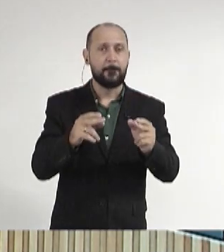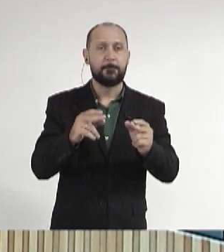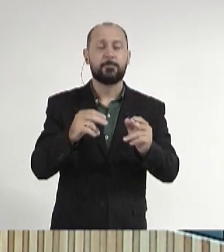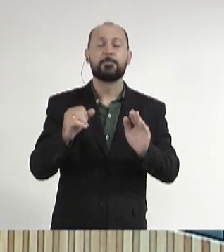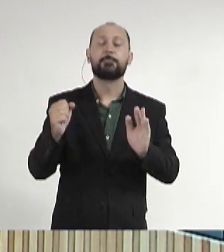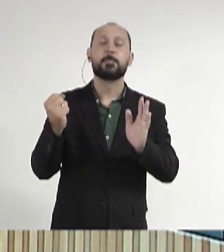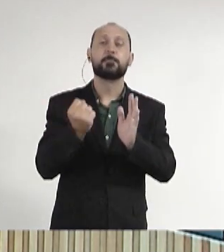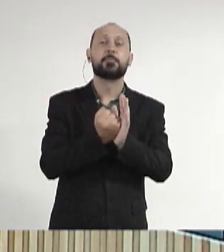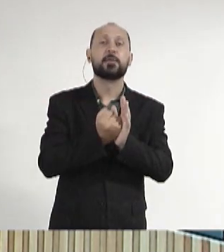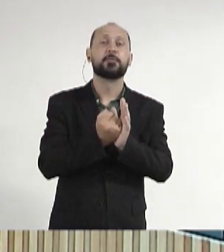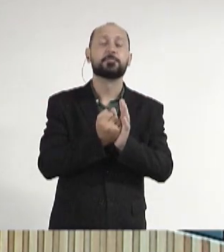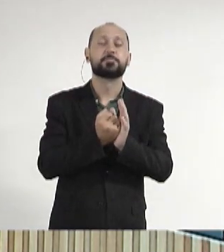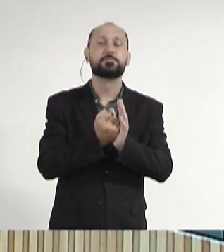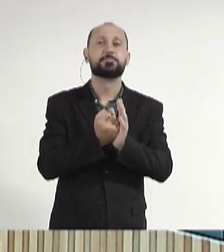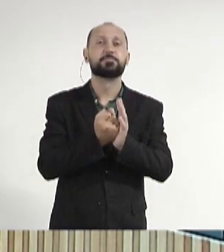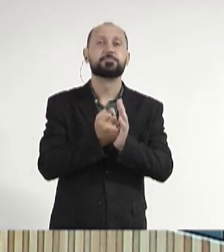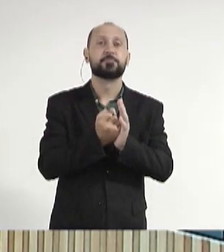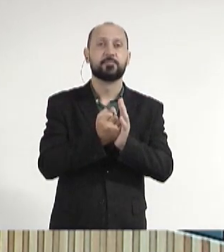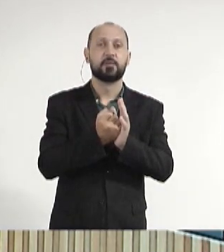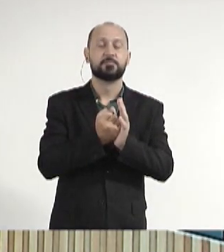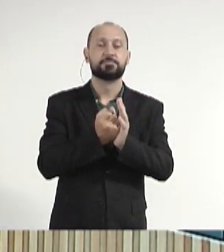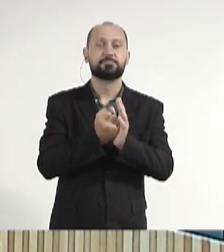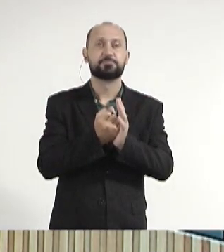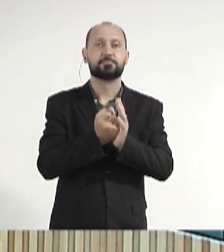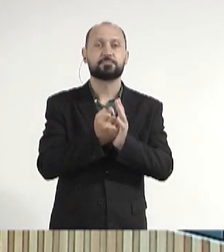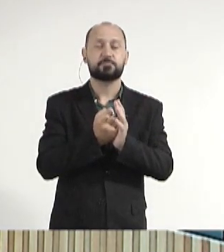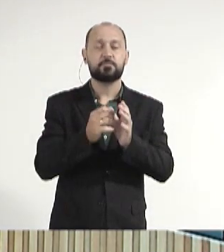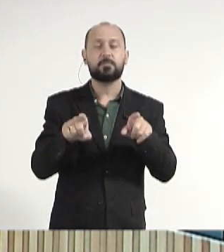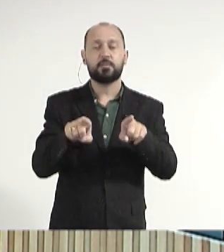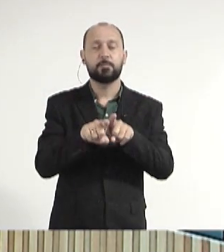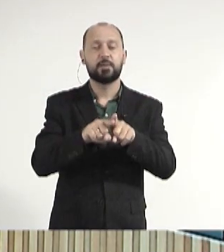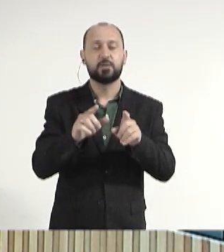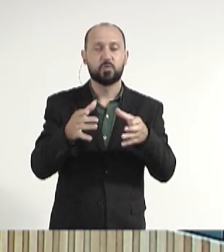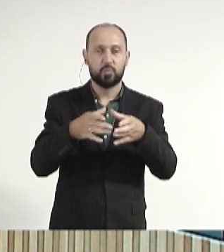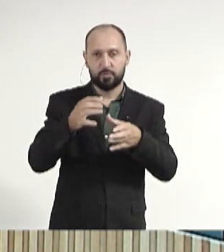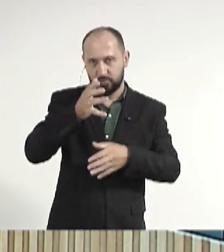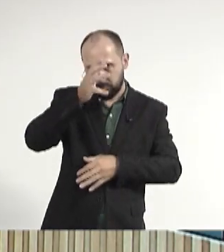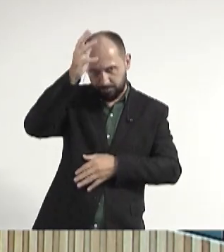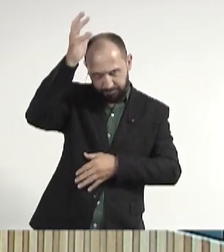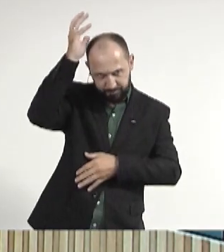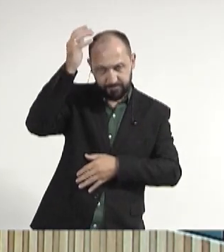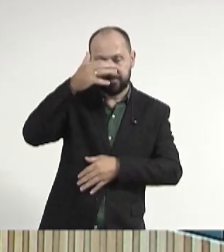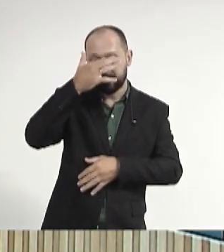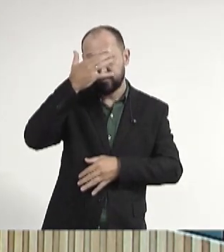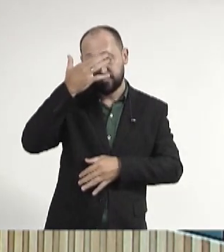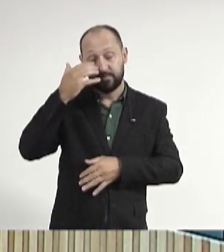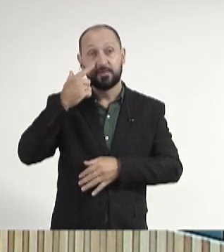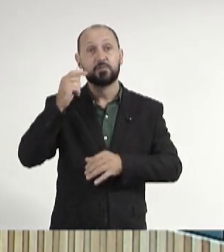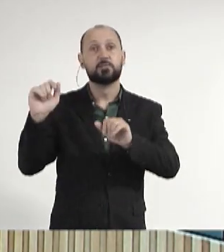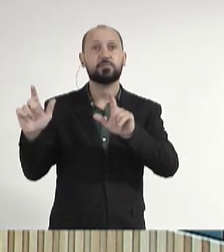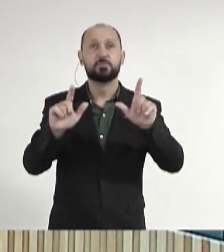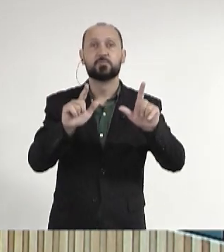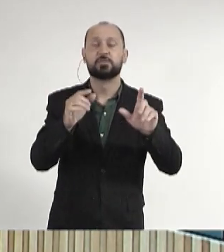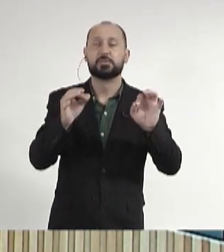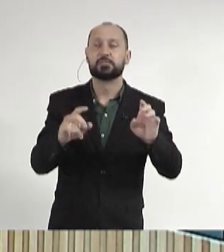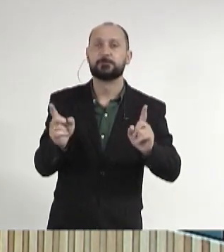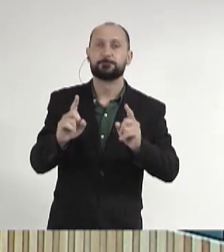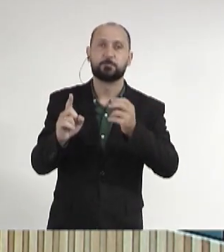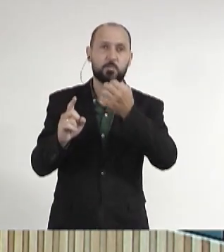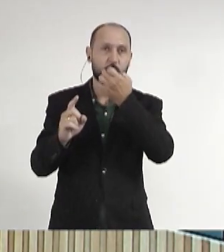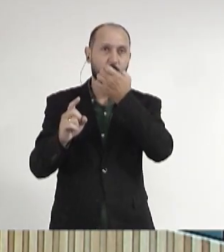fixa o efetivo, mas dá dos bombeiros. Acho que até a tela não veio corretamente